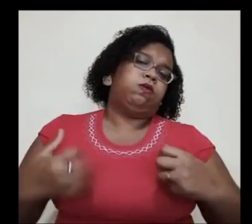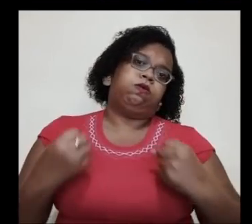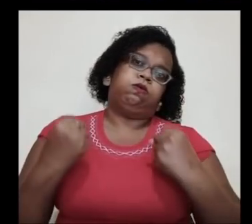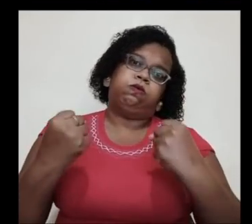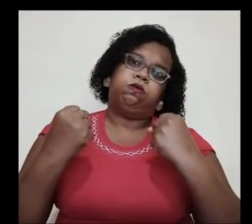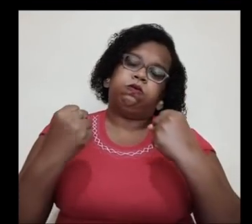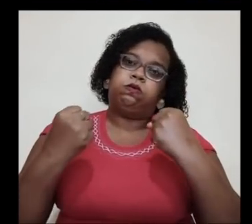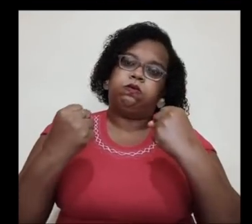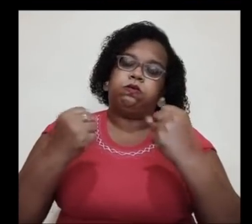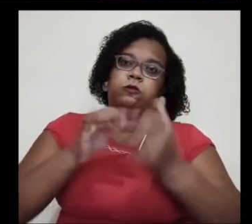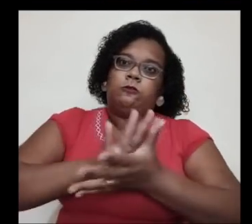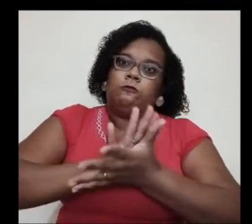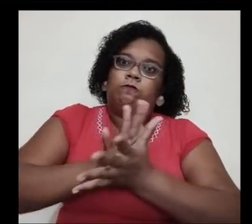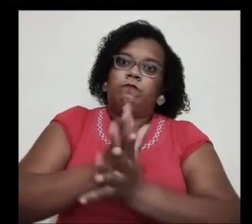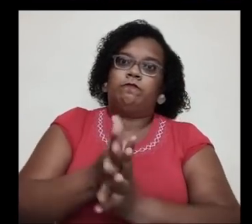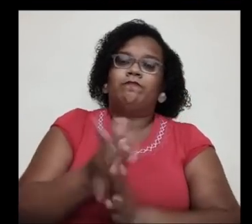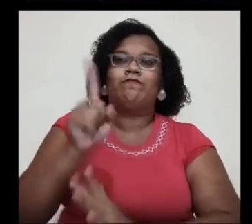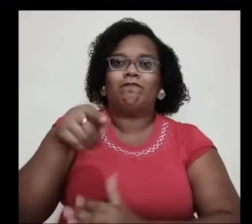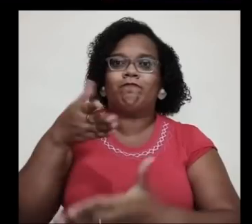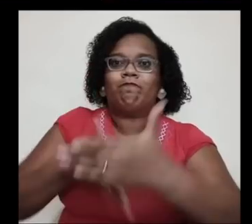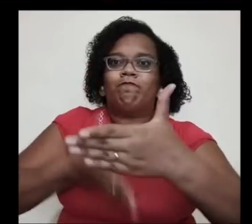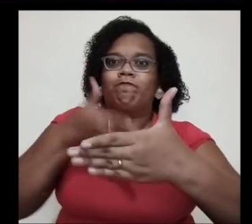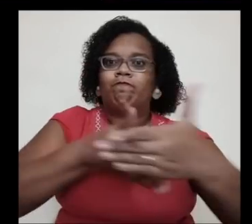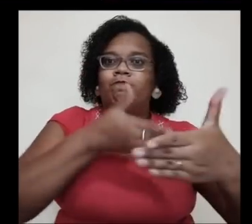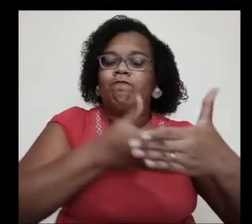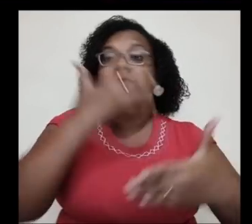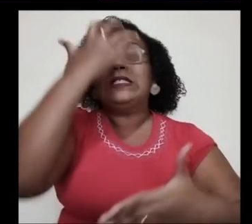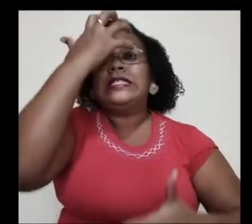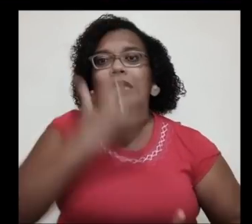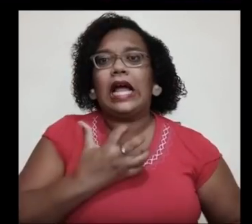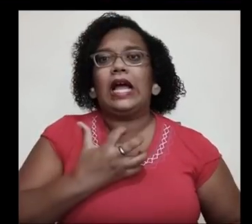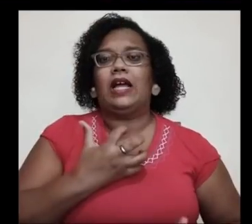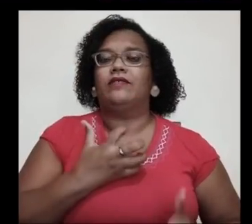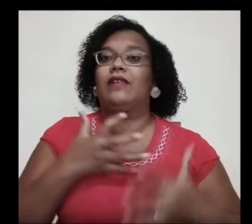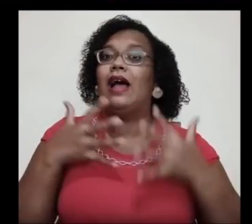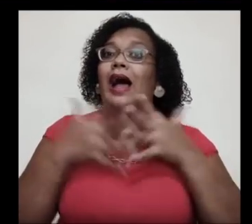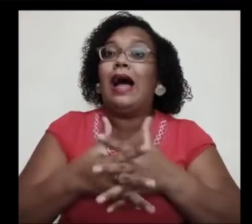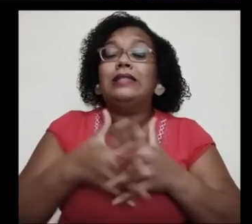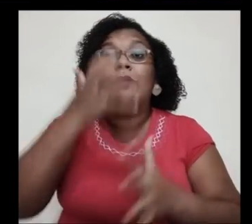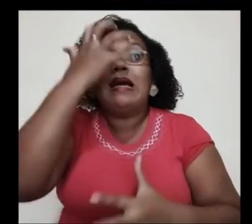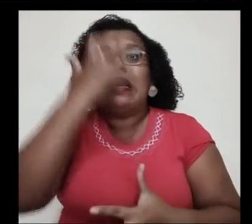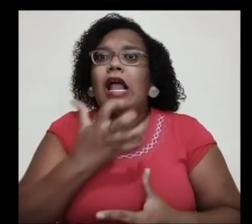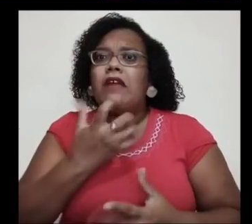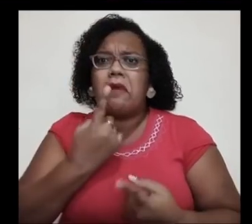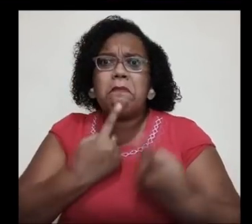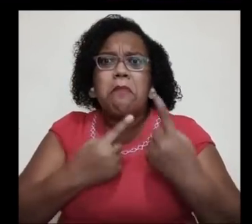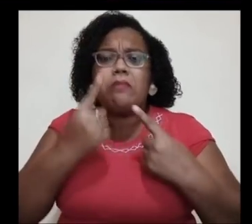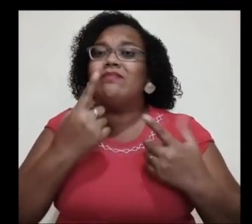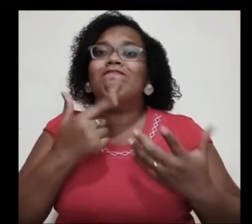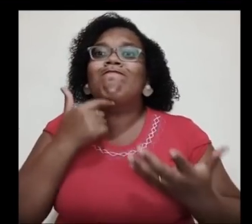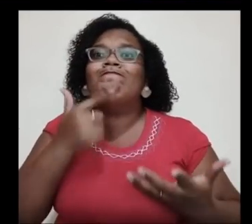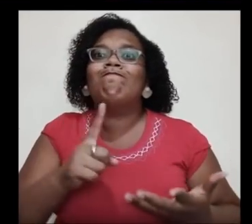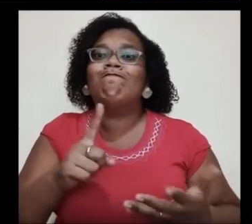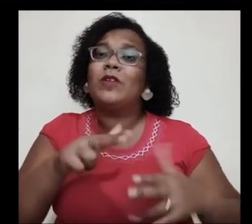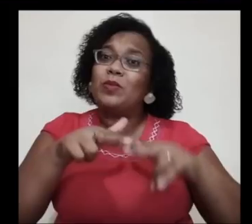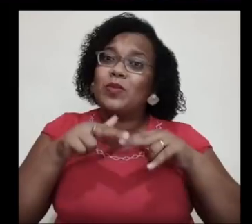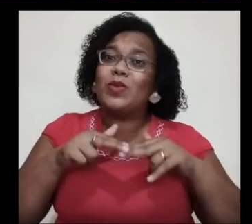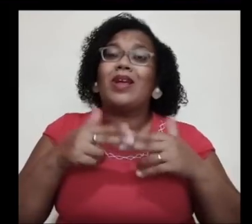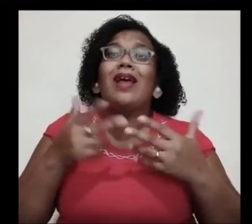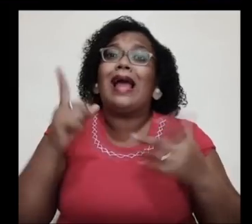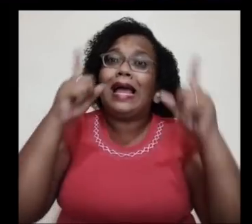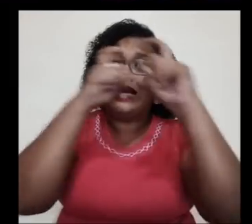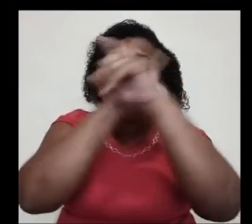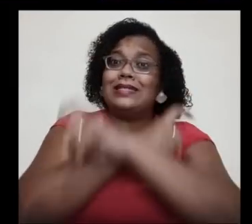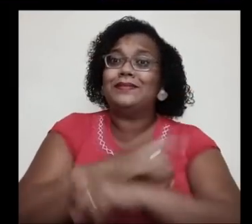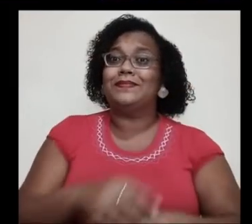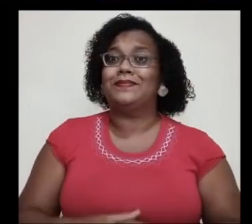inovação em particular, porque são ortogonais. Nós temos também, e vou mencionar em seguida, a estimular a participação do